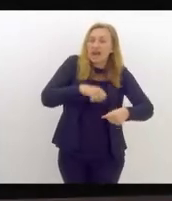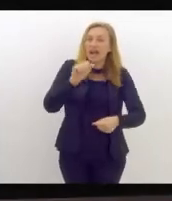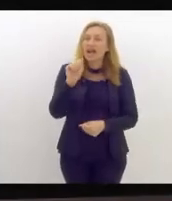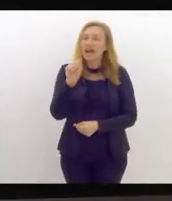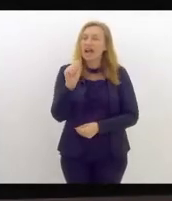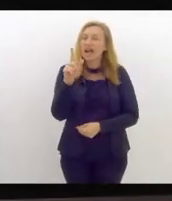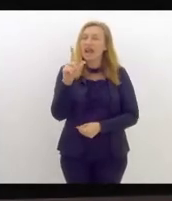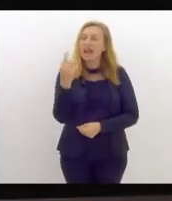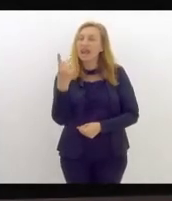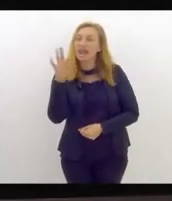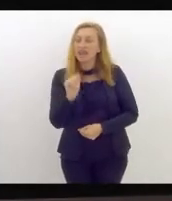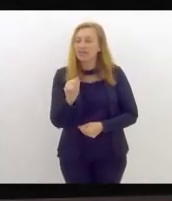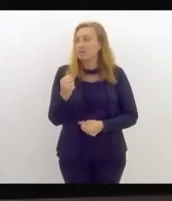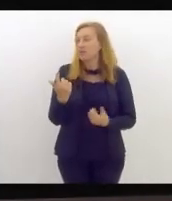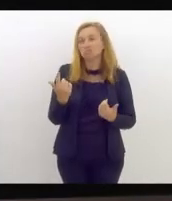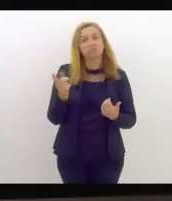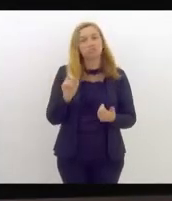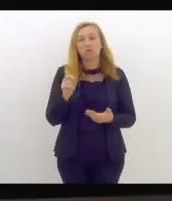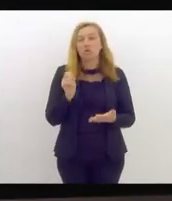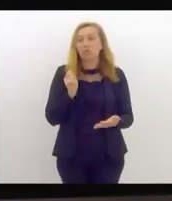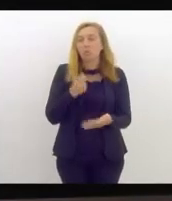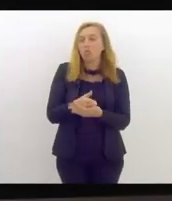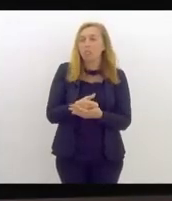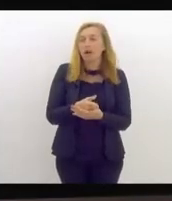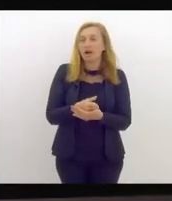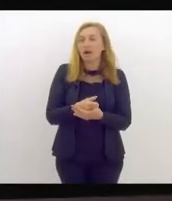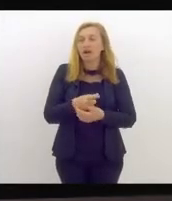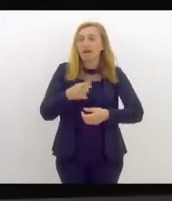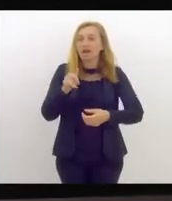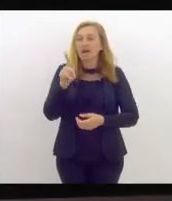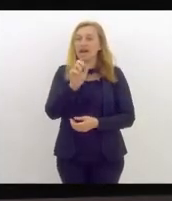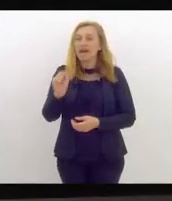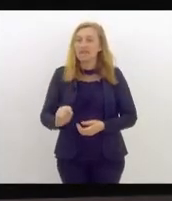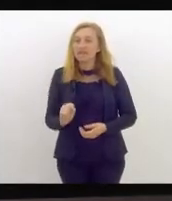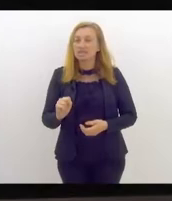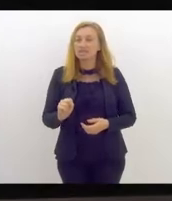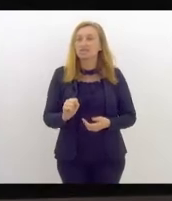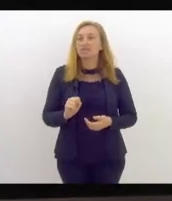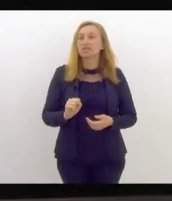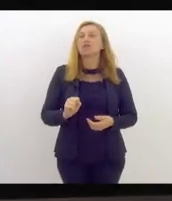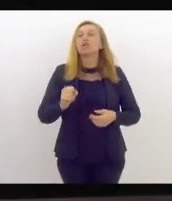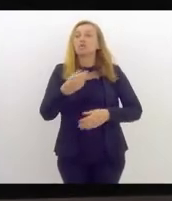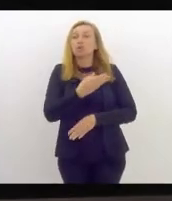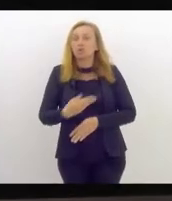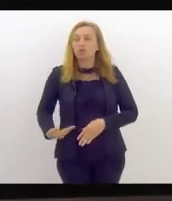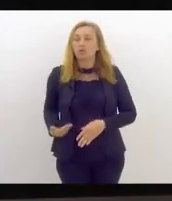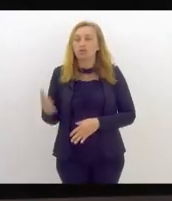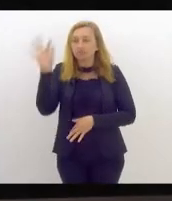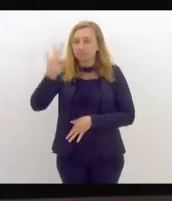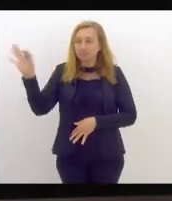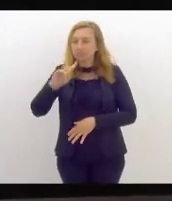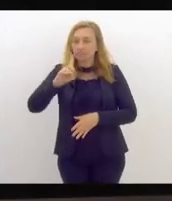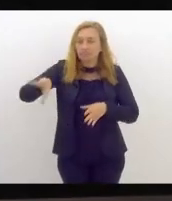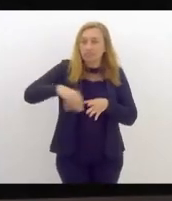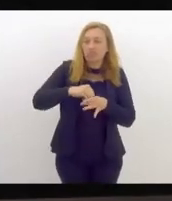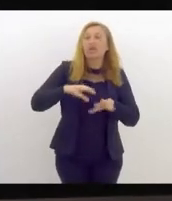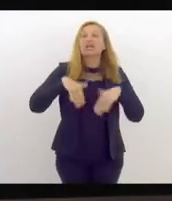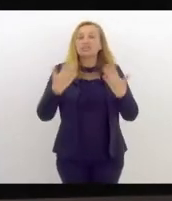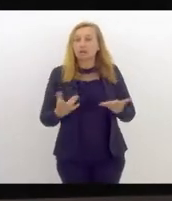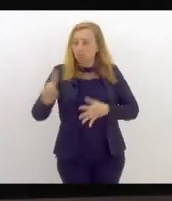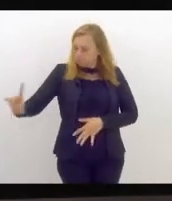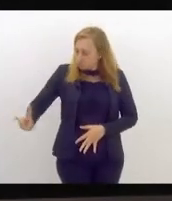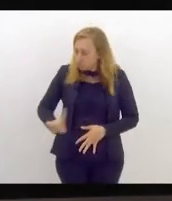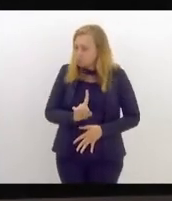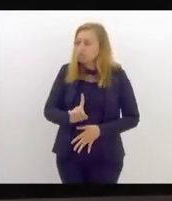botijão de gás e muitos que estavam aguardando ser beneficiado pelo programa do governo federal nem incluídos foram então tô vindo aqui